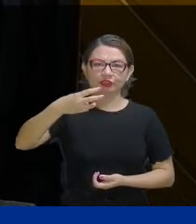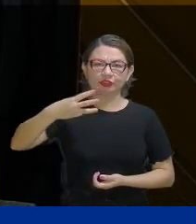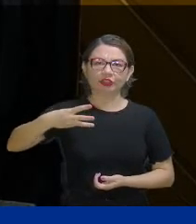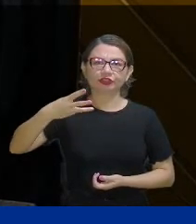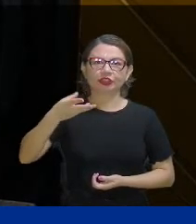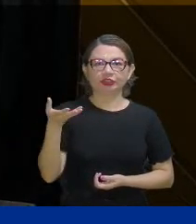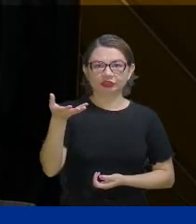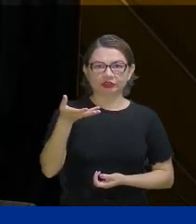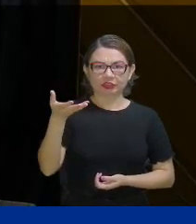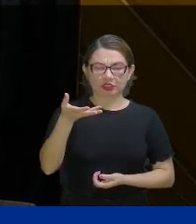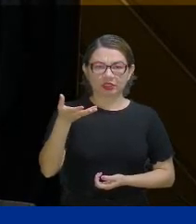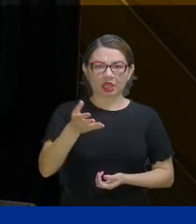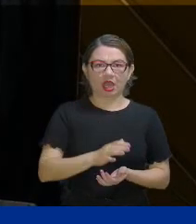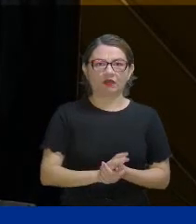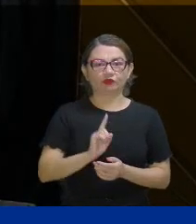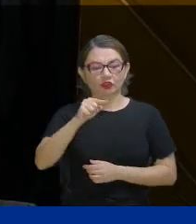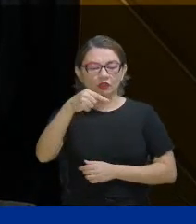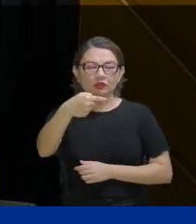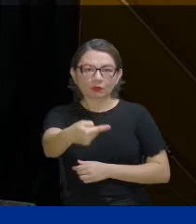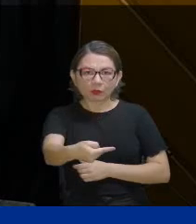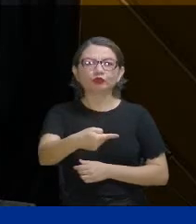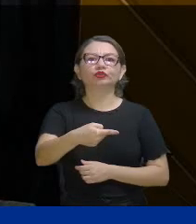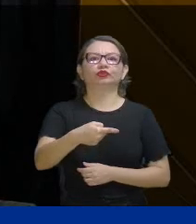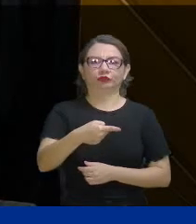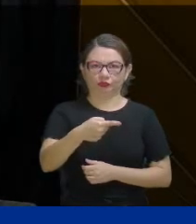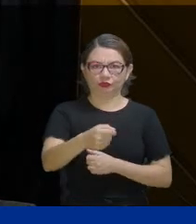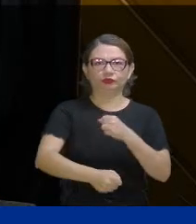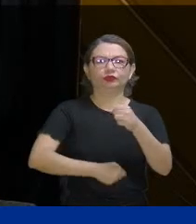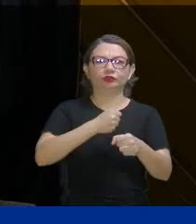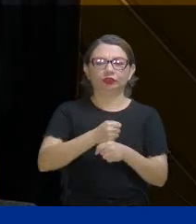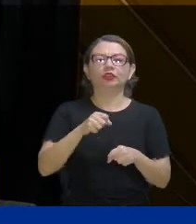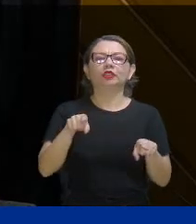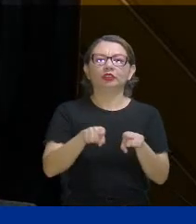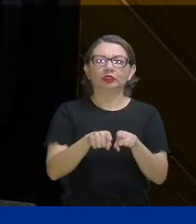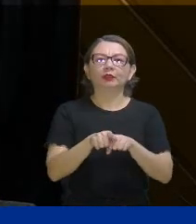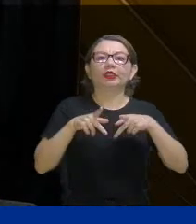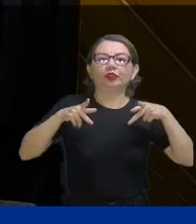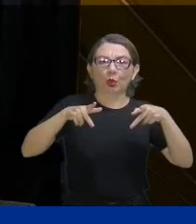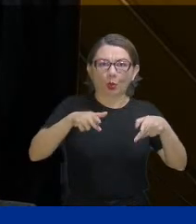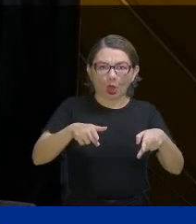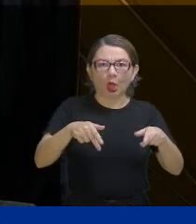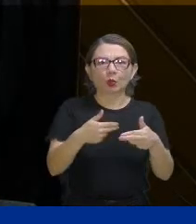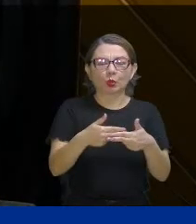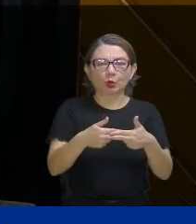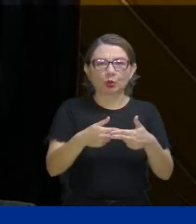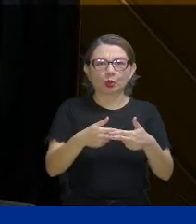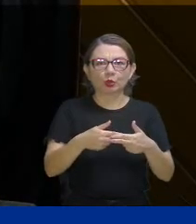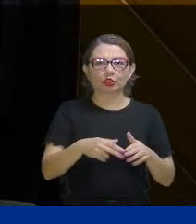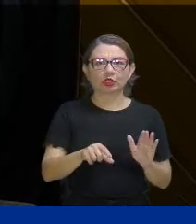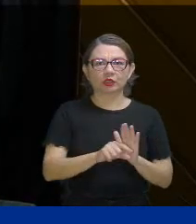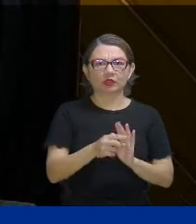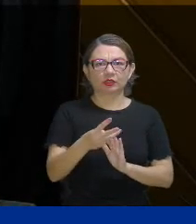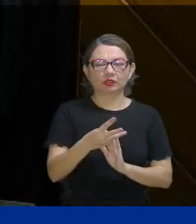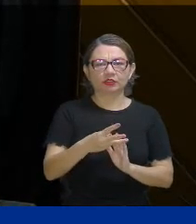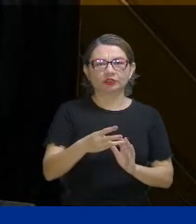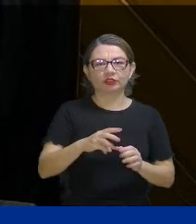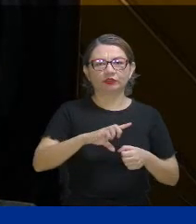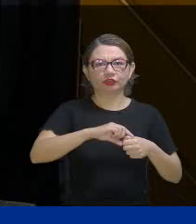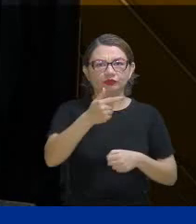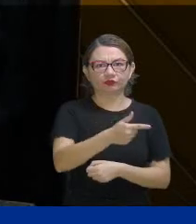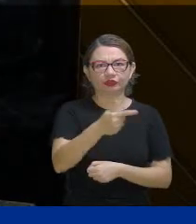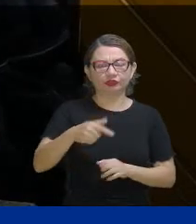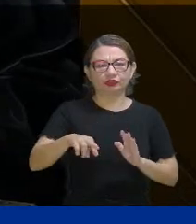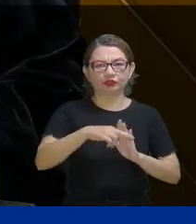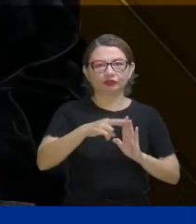43.109,43, no exercício subsequente, a mesma finalidade, a forma do parágrafo 3º do artigo 22